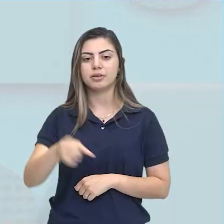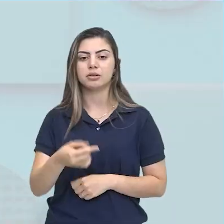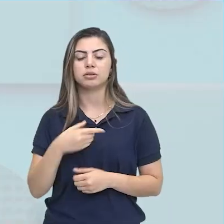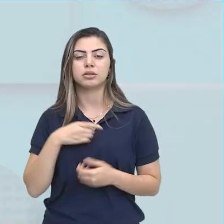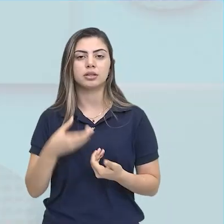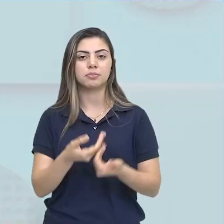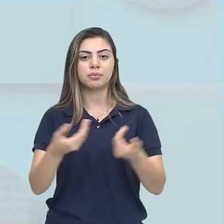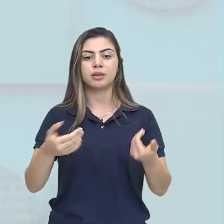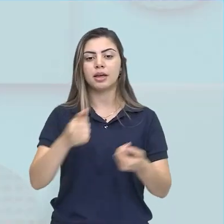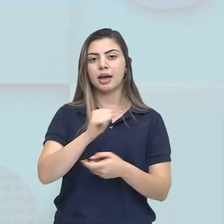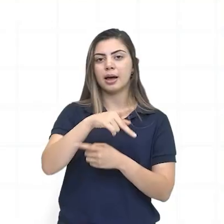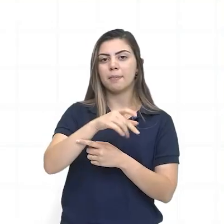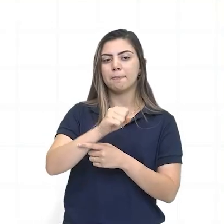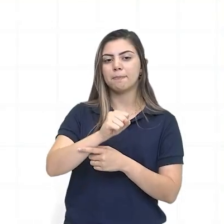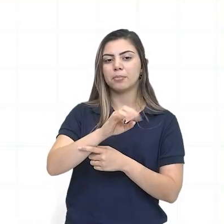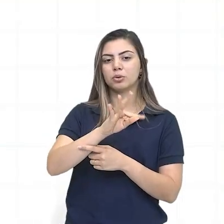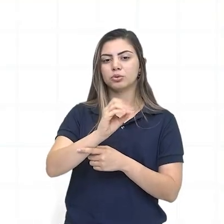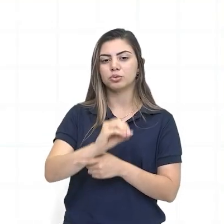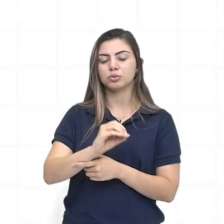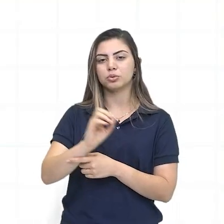o aposto e o vocativo.